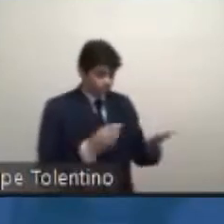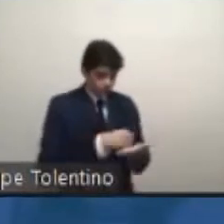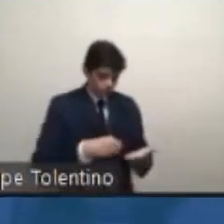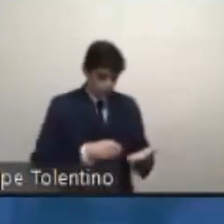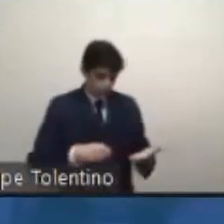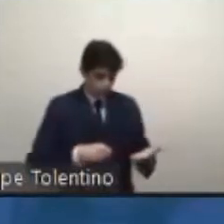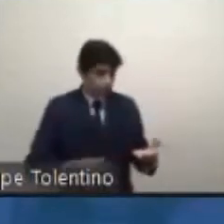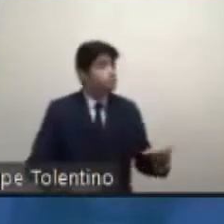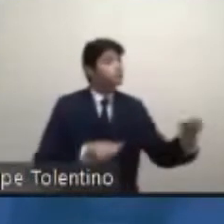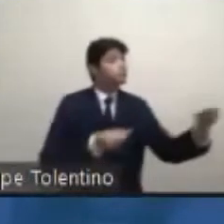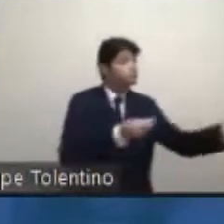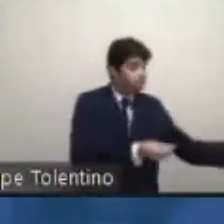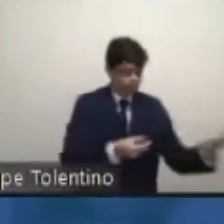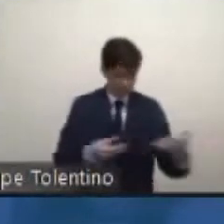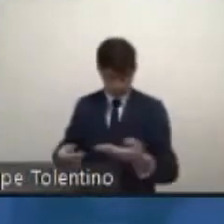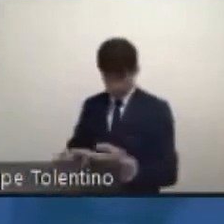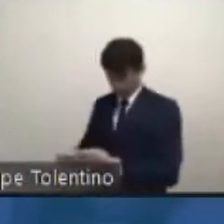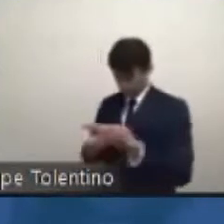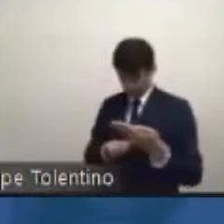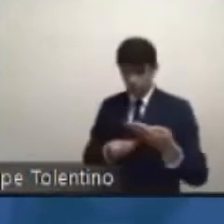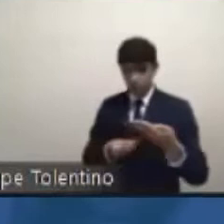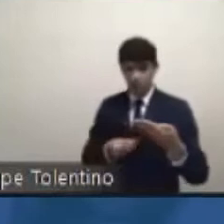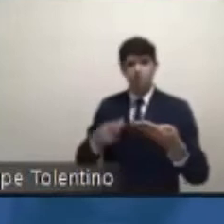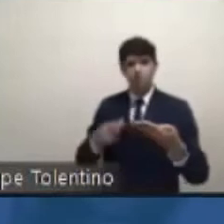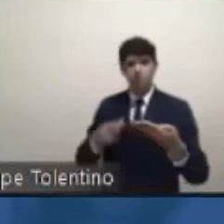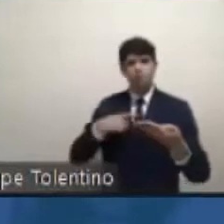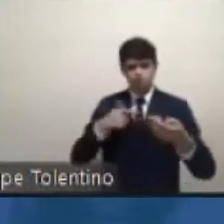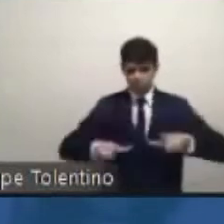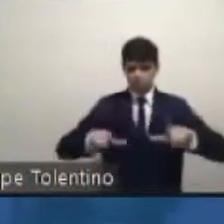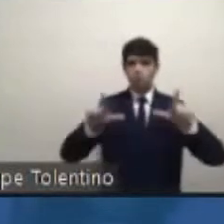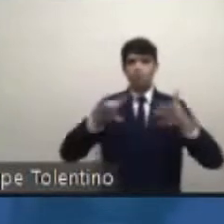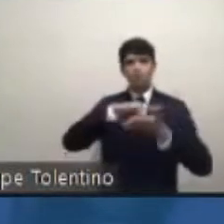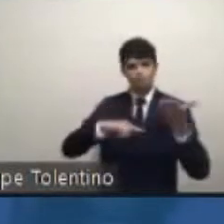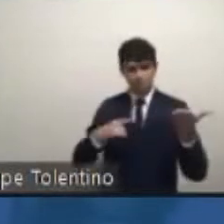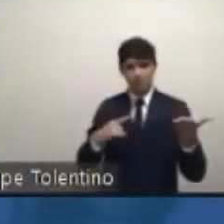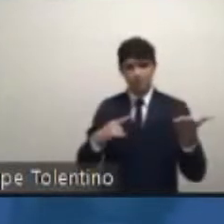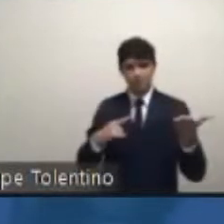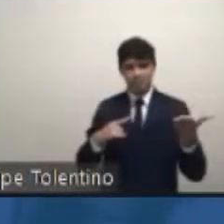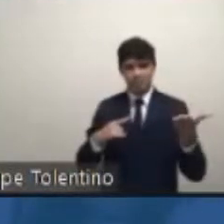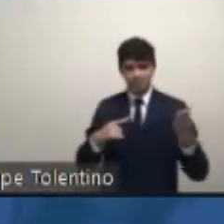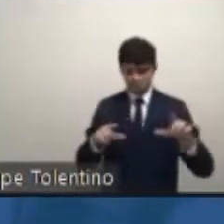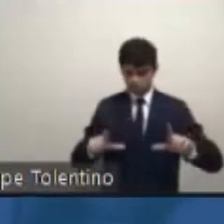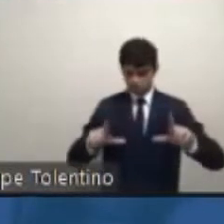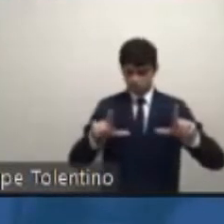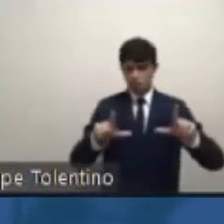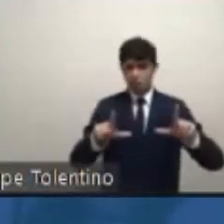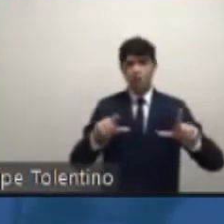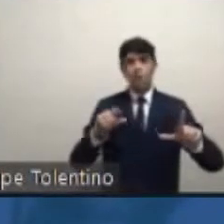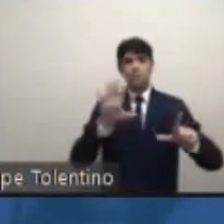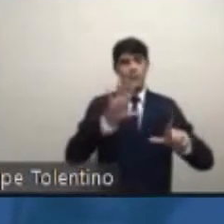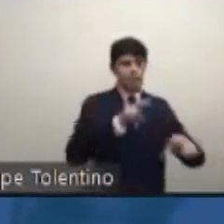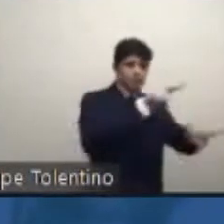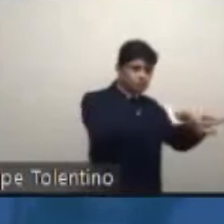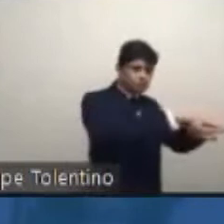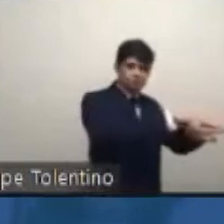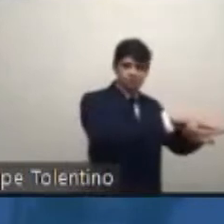outorga de procuração para alguém, talvez, se expressar em nome do paciente, caso ele esteja inconsciente, isso